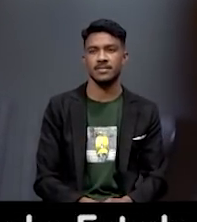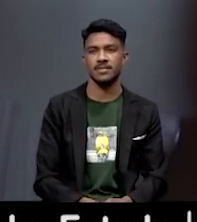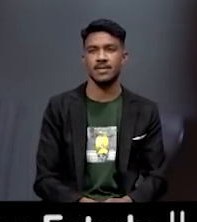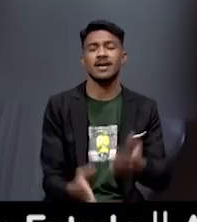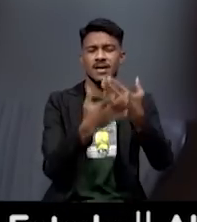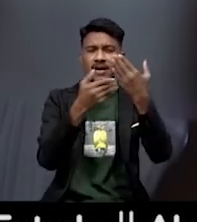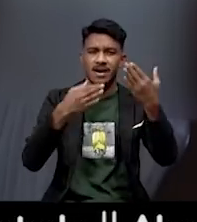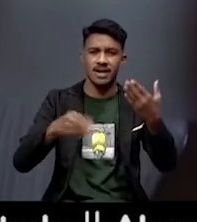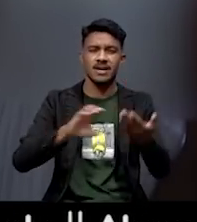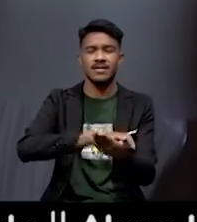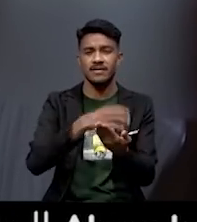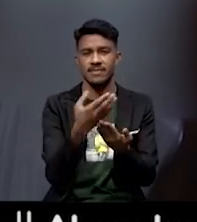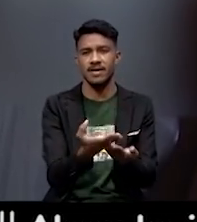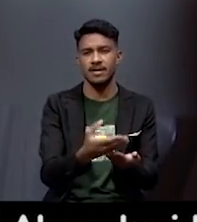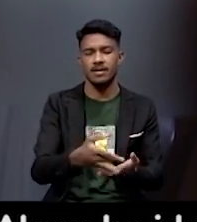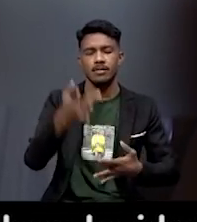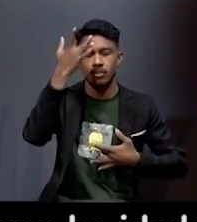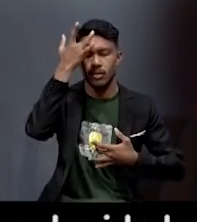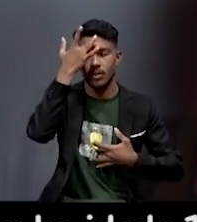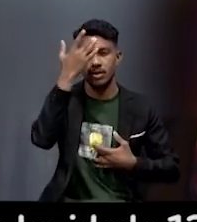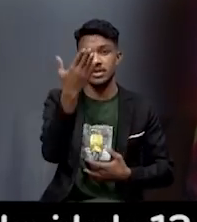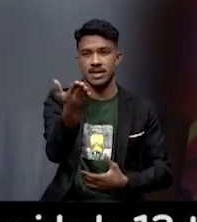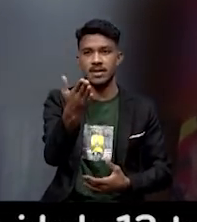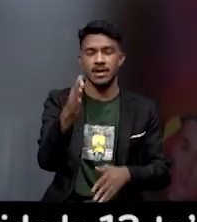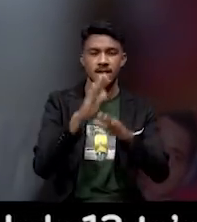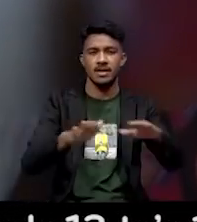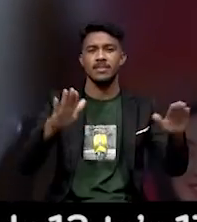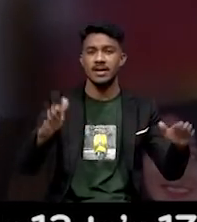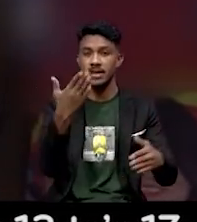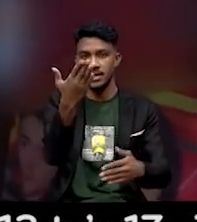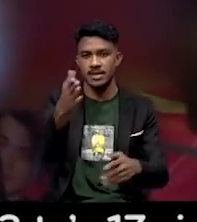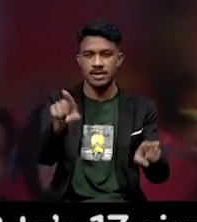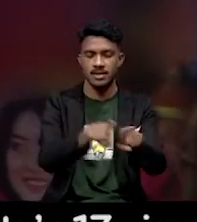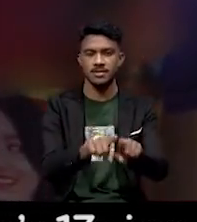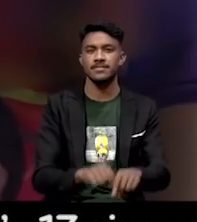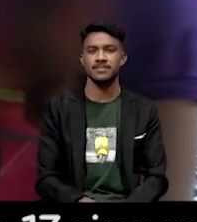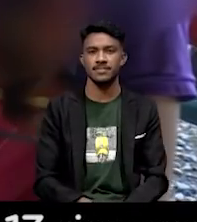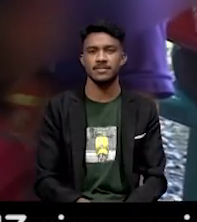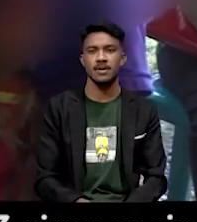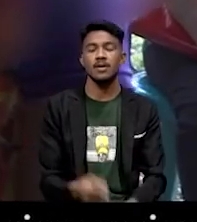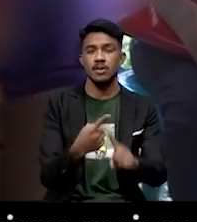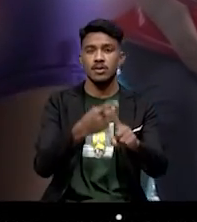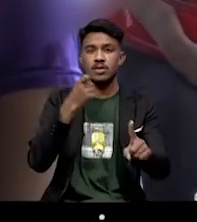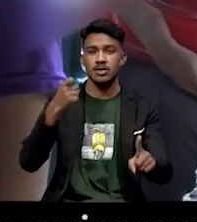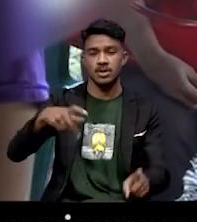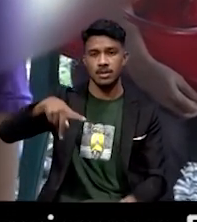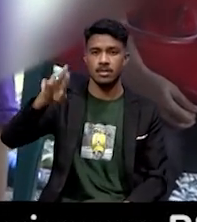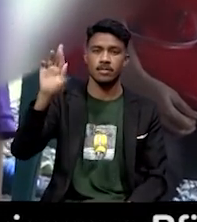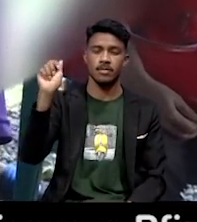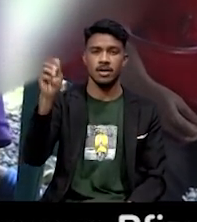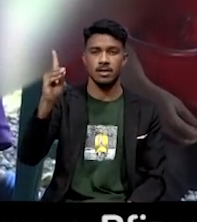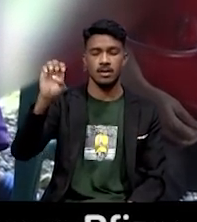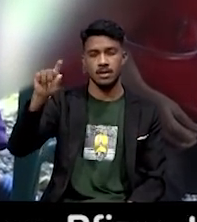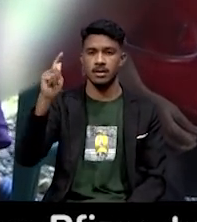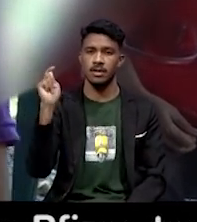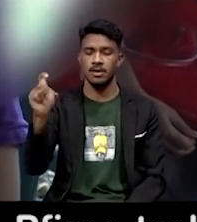Ransai, moras. Né? Kika, não sei nem. Né? Usi Predet, usi Alfela,